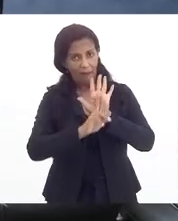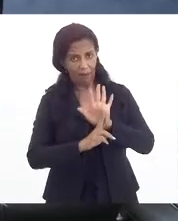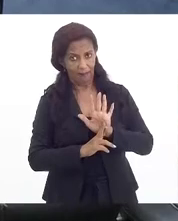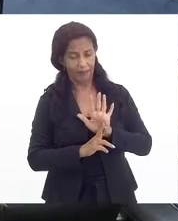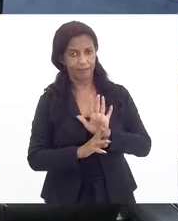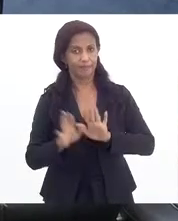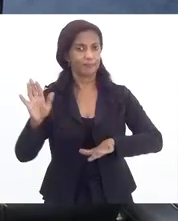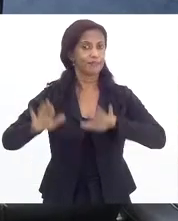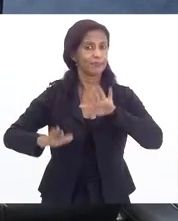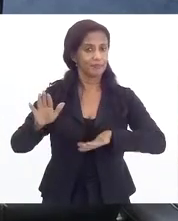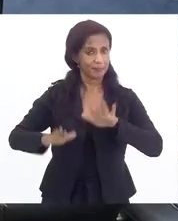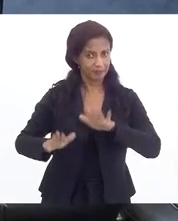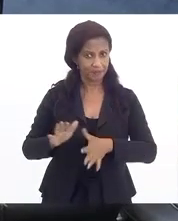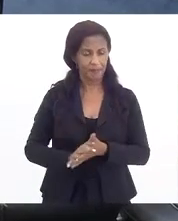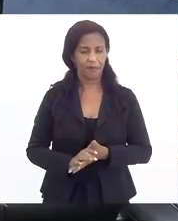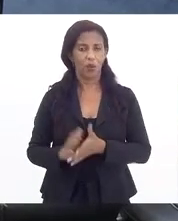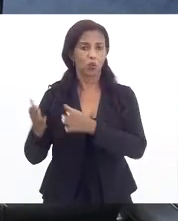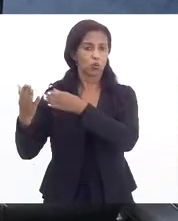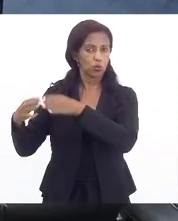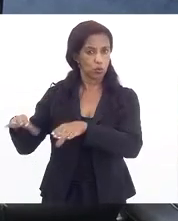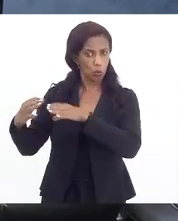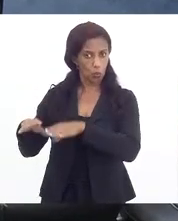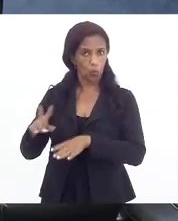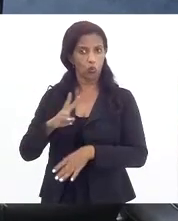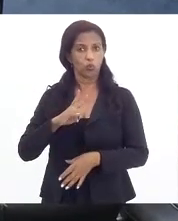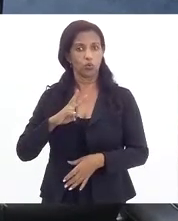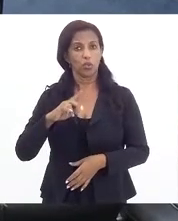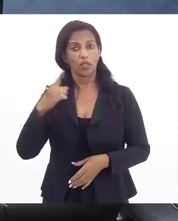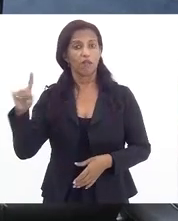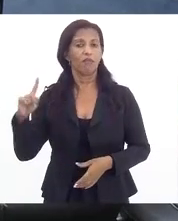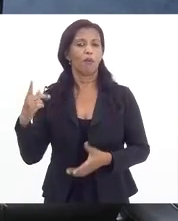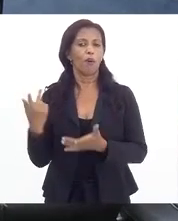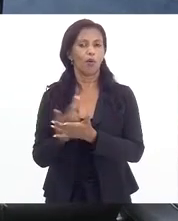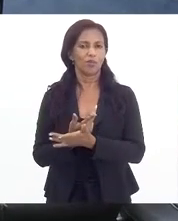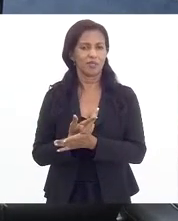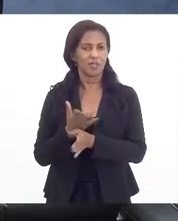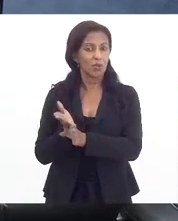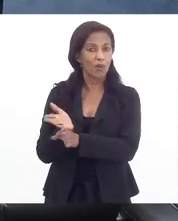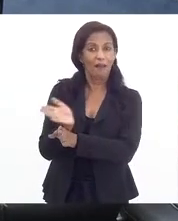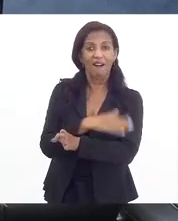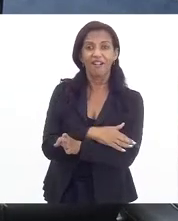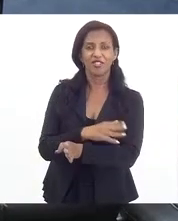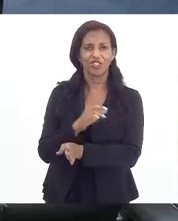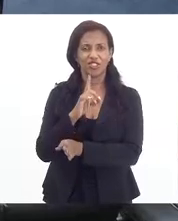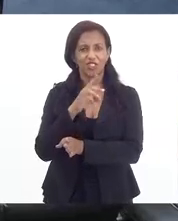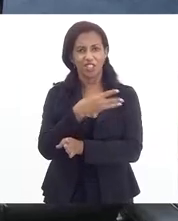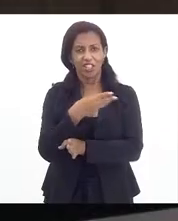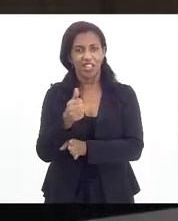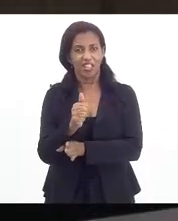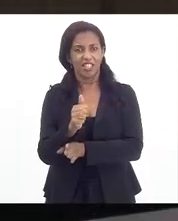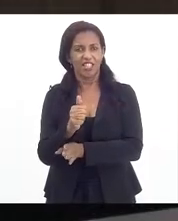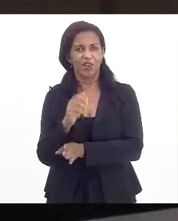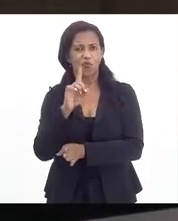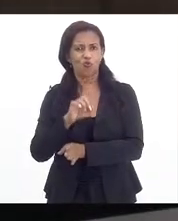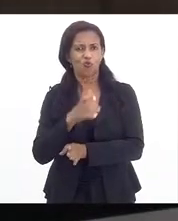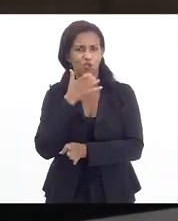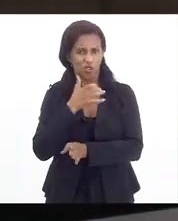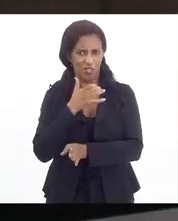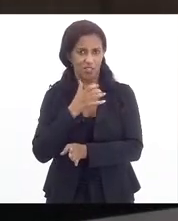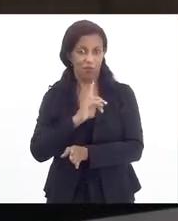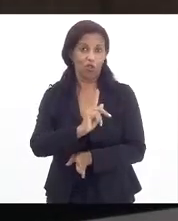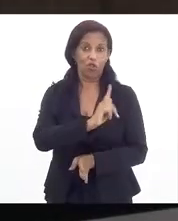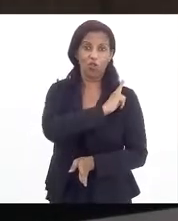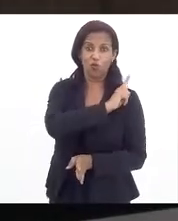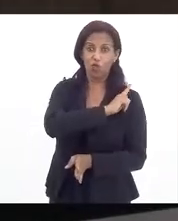dos concursos que serão realizados não se dará antes do dia Trinta e Um de dezembro de 2021 e o